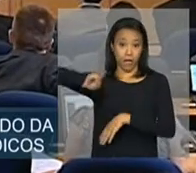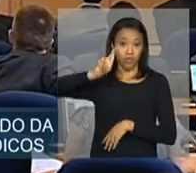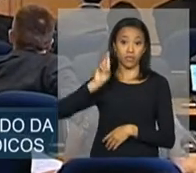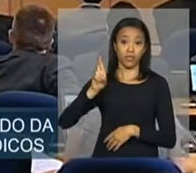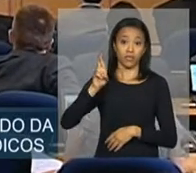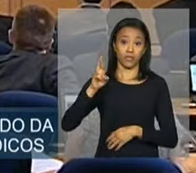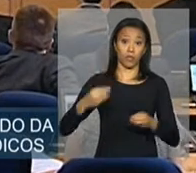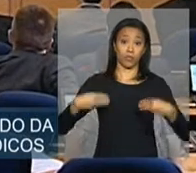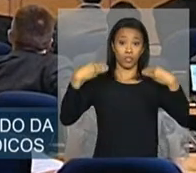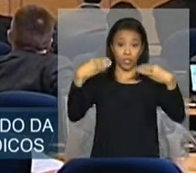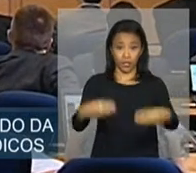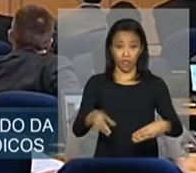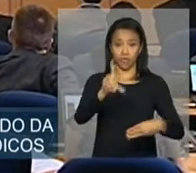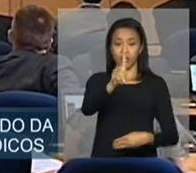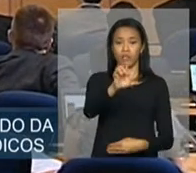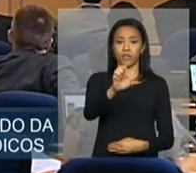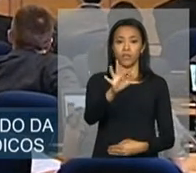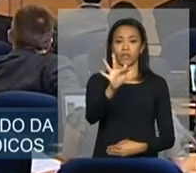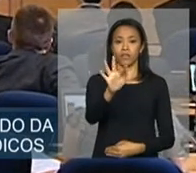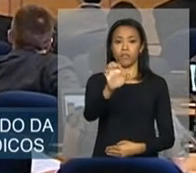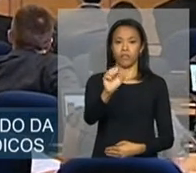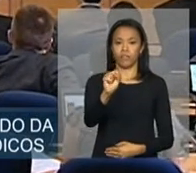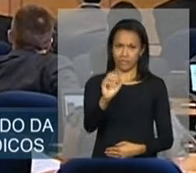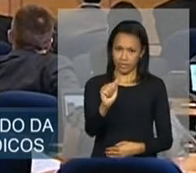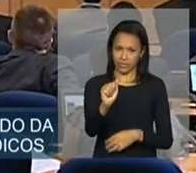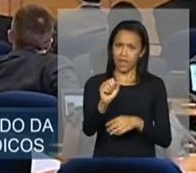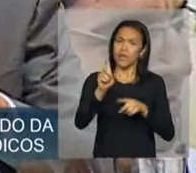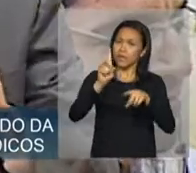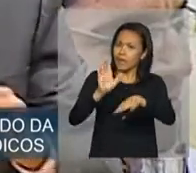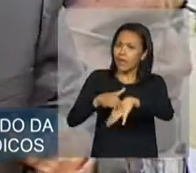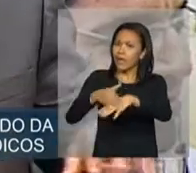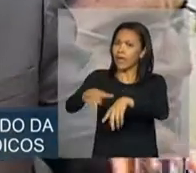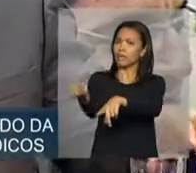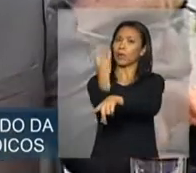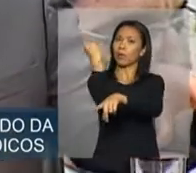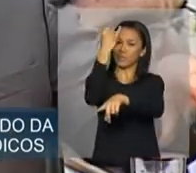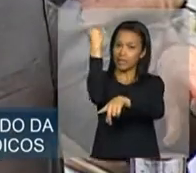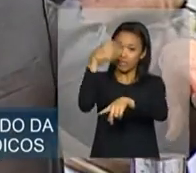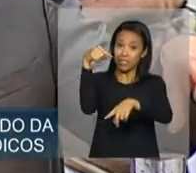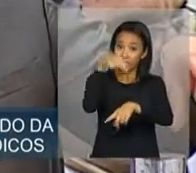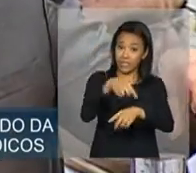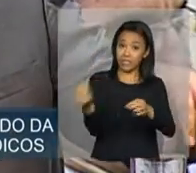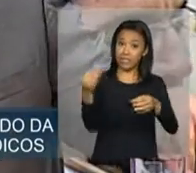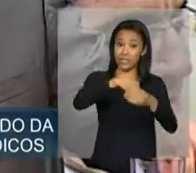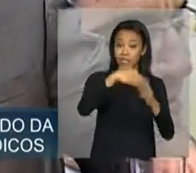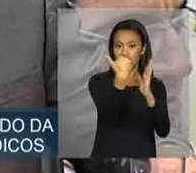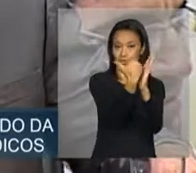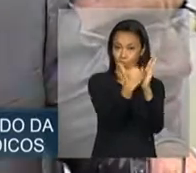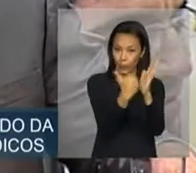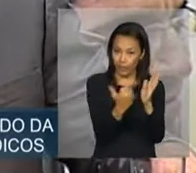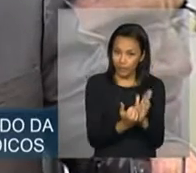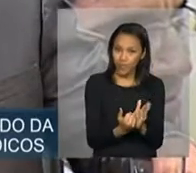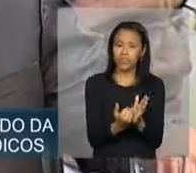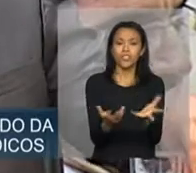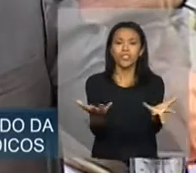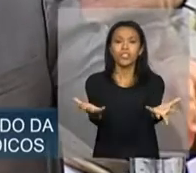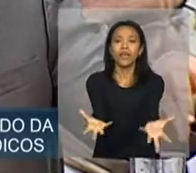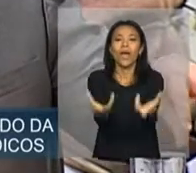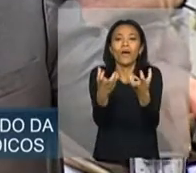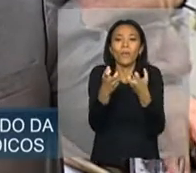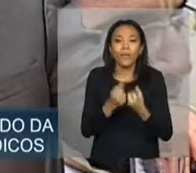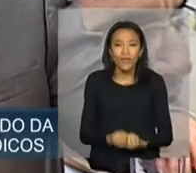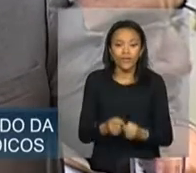Ministério da Defesa Ministério da Defesa tem um papel fundamental no programa Mais Médicos nesse processo de acolhimento